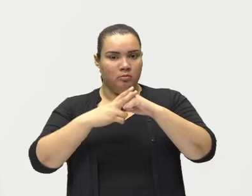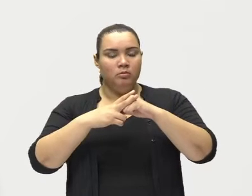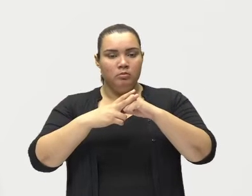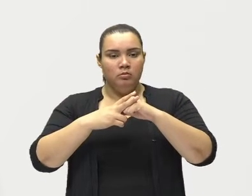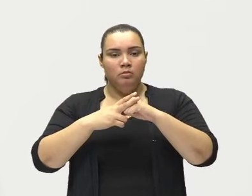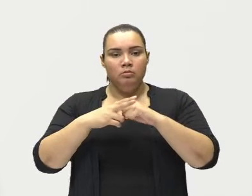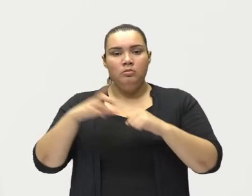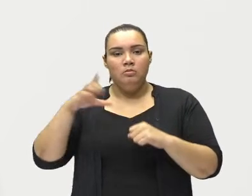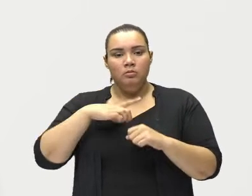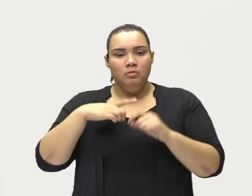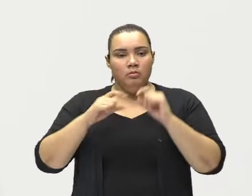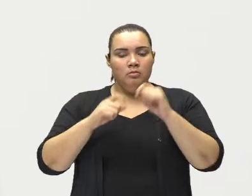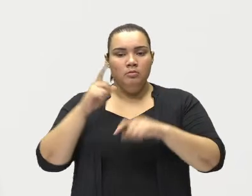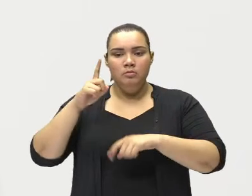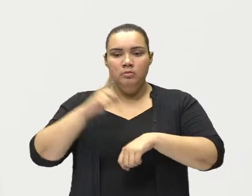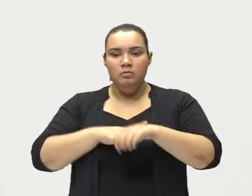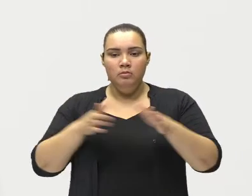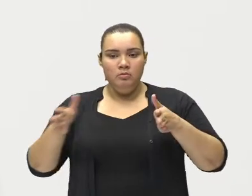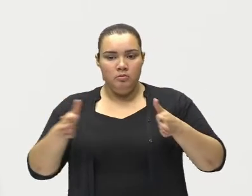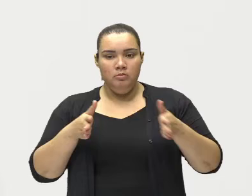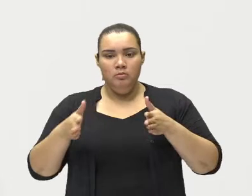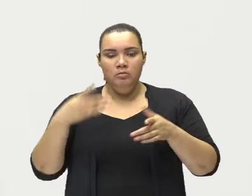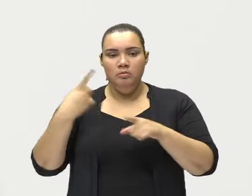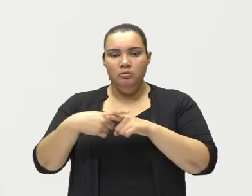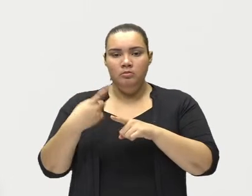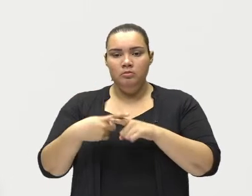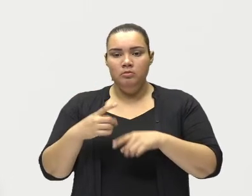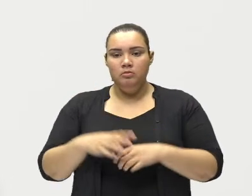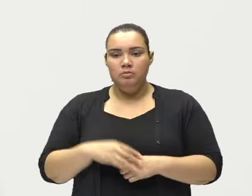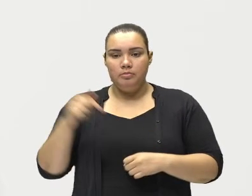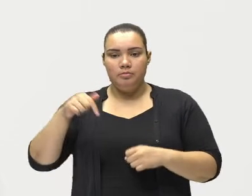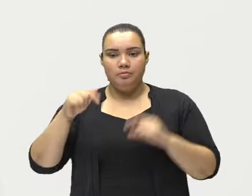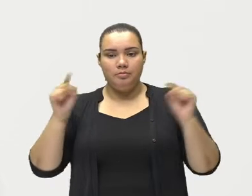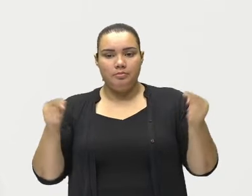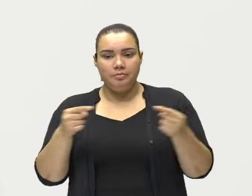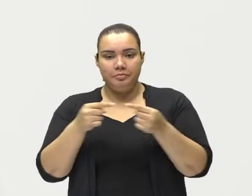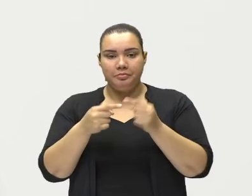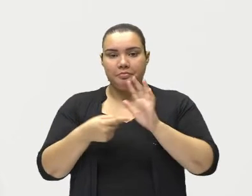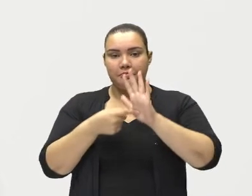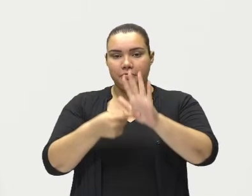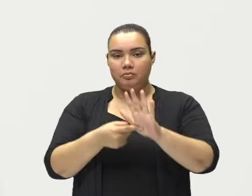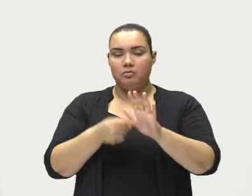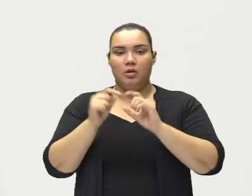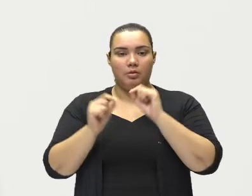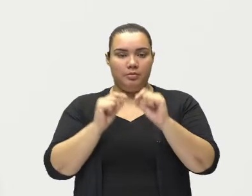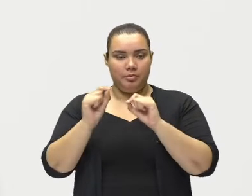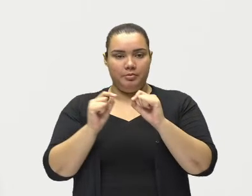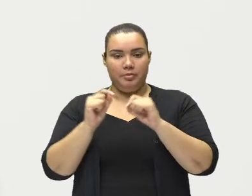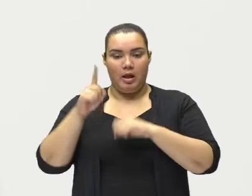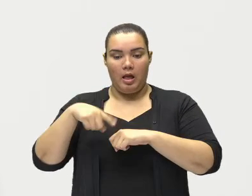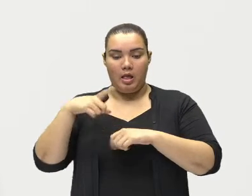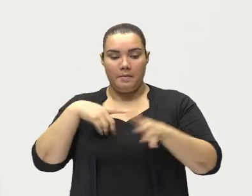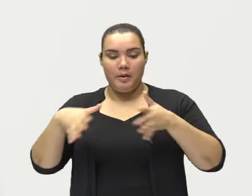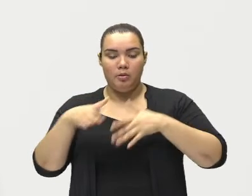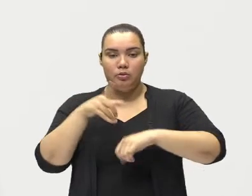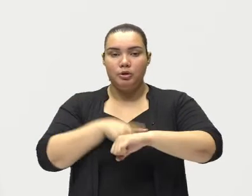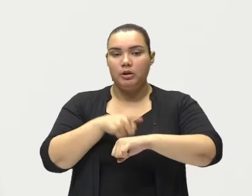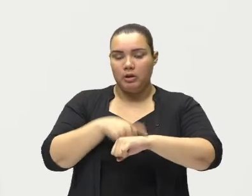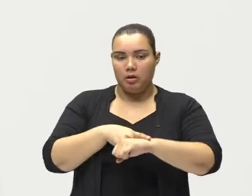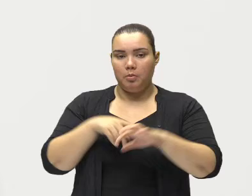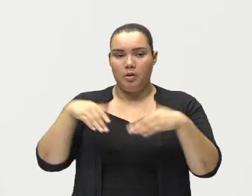Temporal. Por quê? Porque esse conectivo aí indica tempo. Então, toda essa oração aqui,